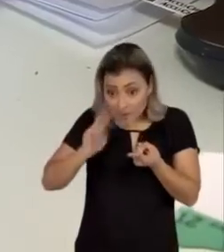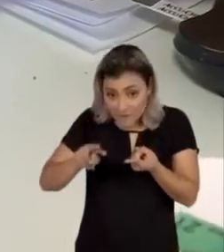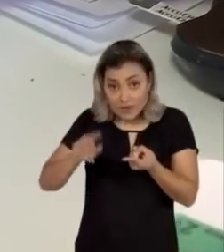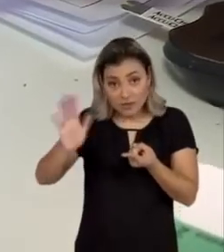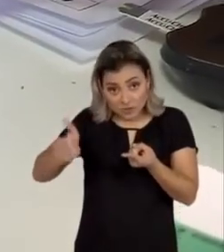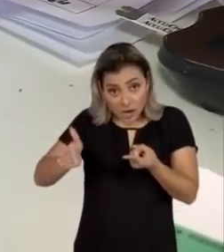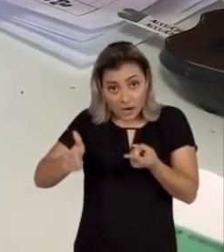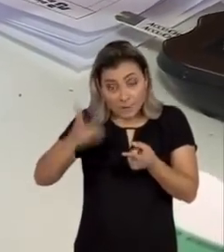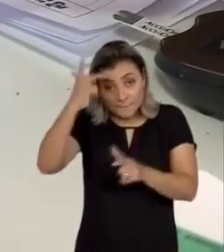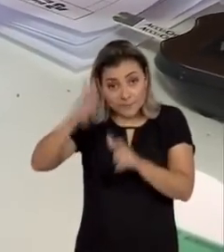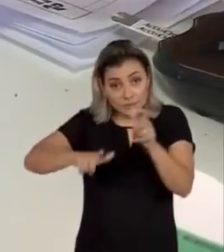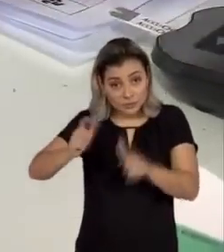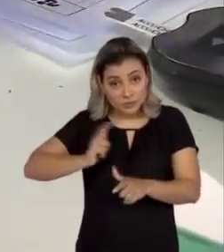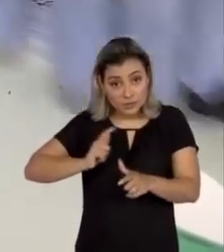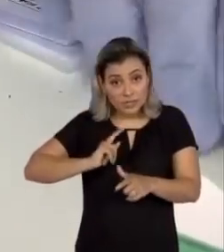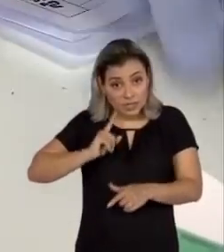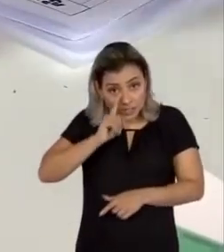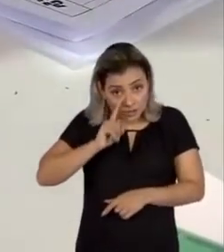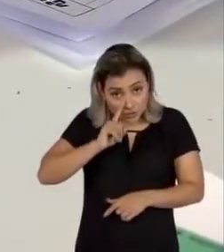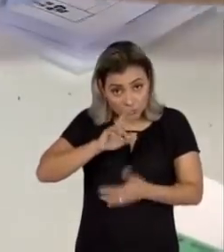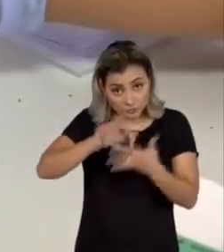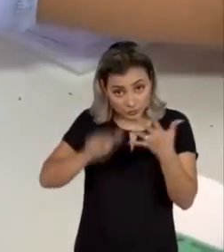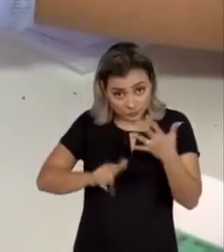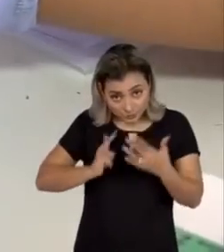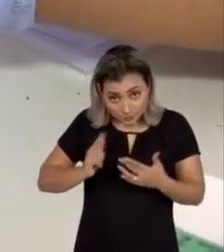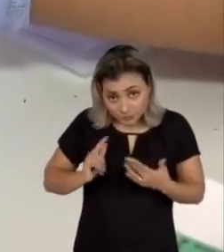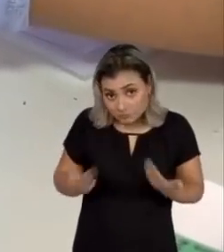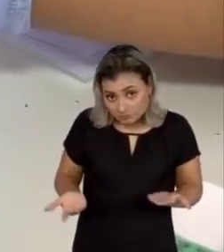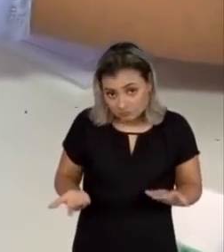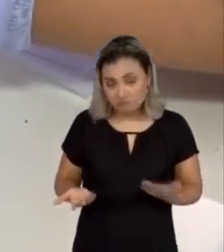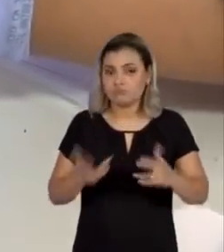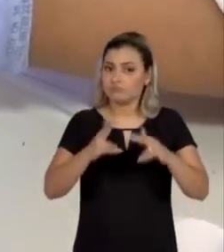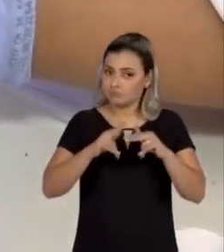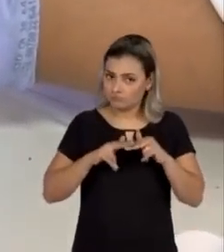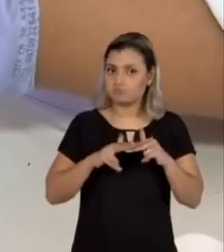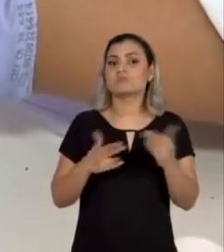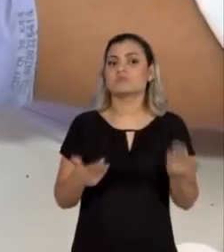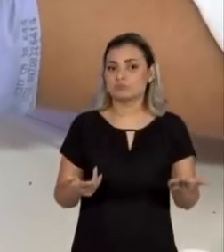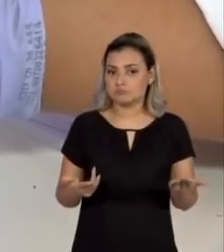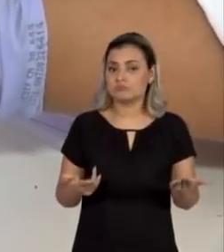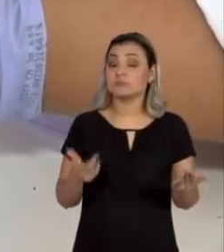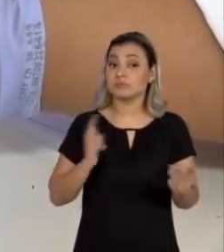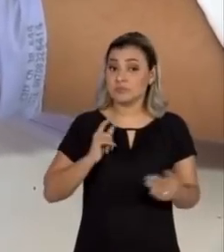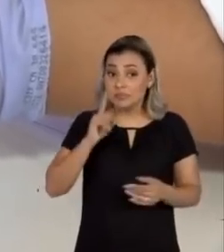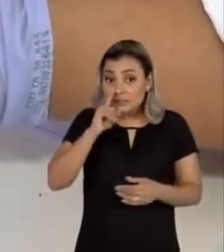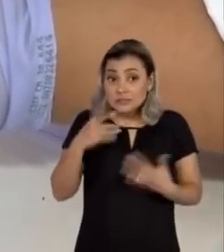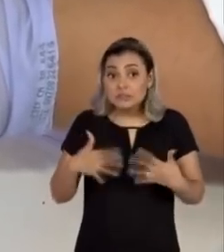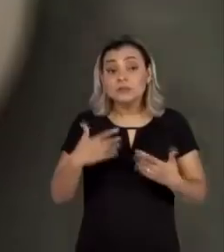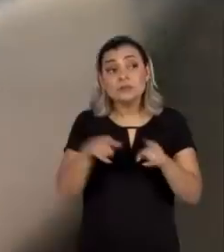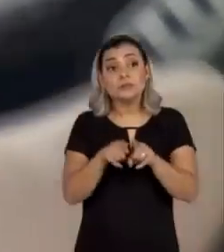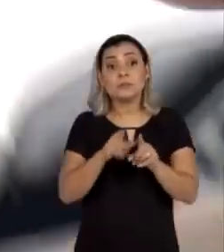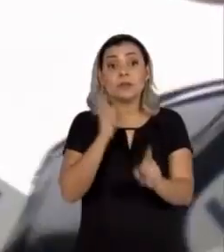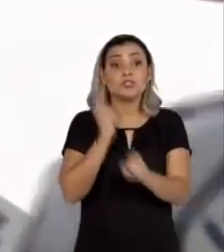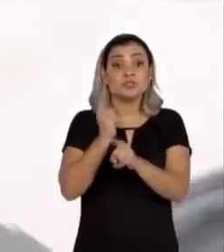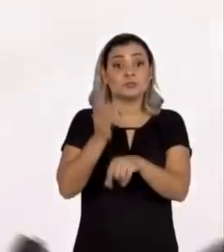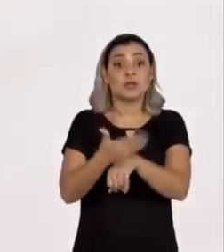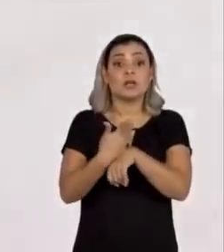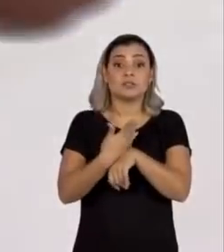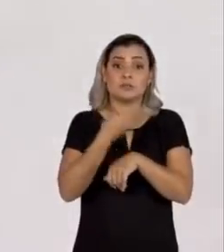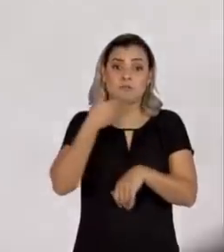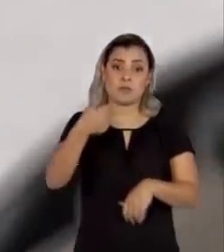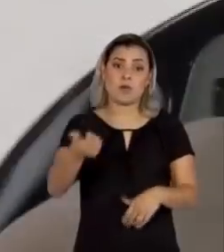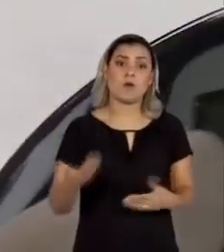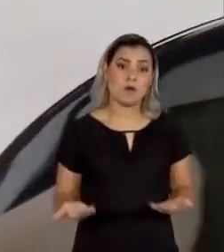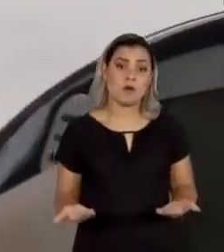feito nas pessoas que já têm aqueles riscos que a gente comentou? Então, esses vão ter um risco mais elevado, a chance de ter o diagnóstico é maior.